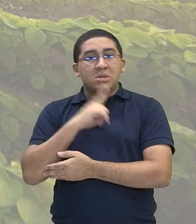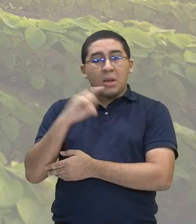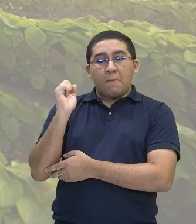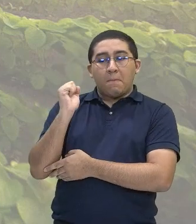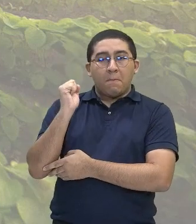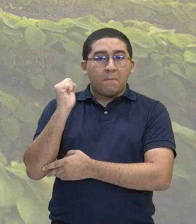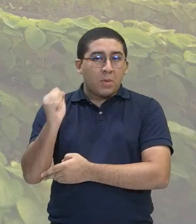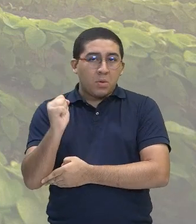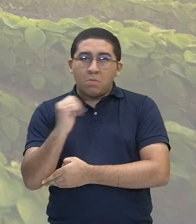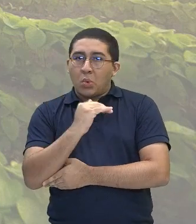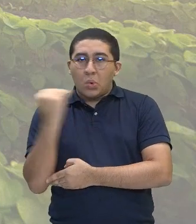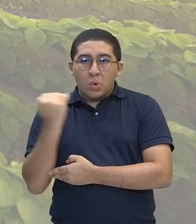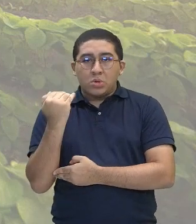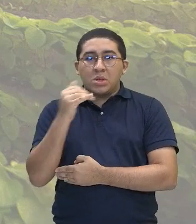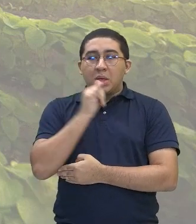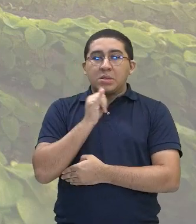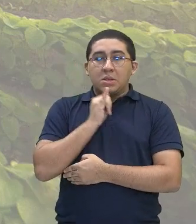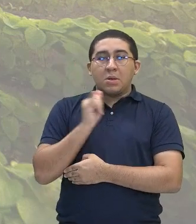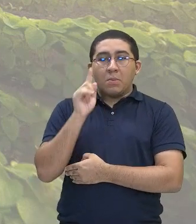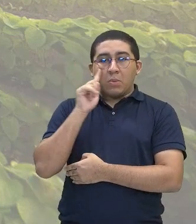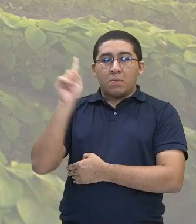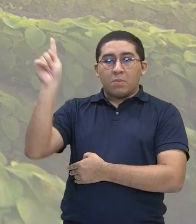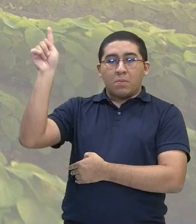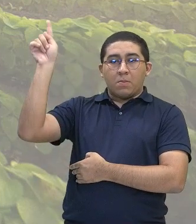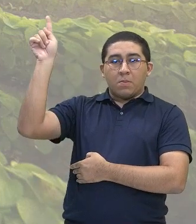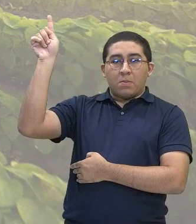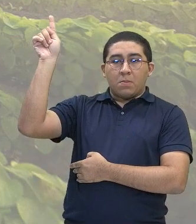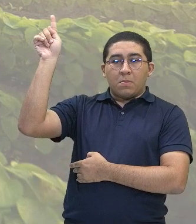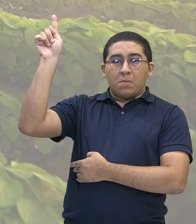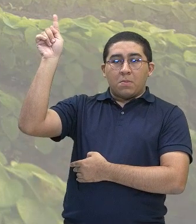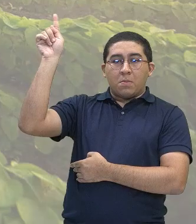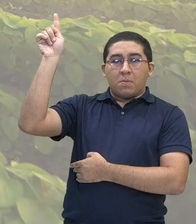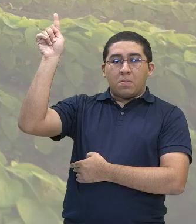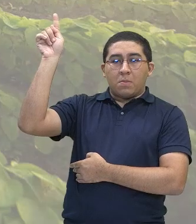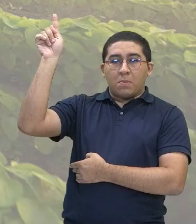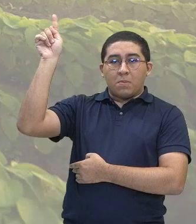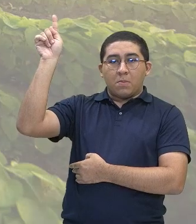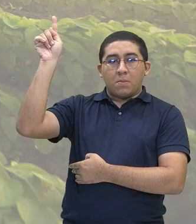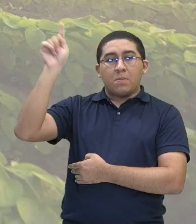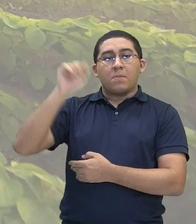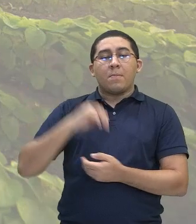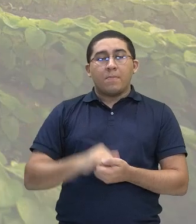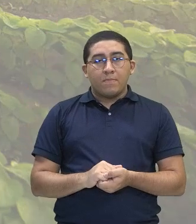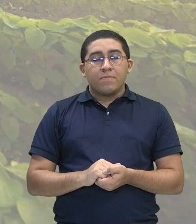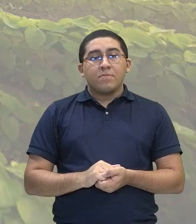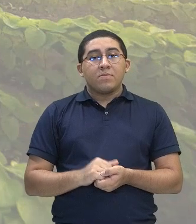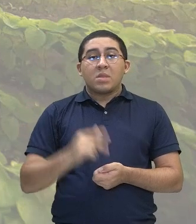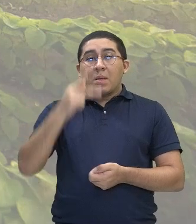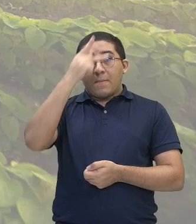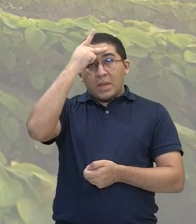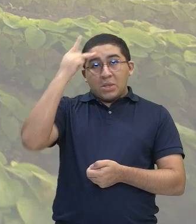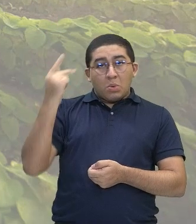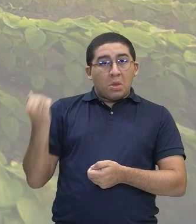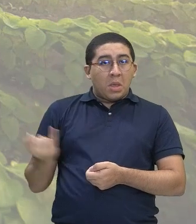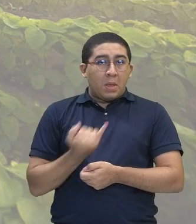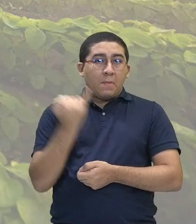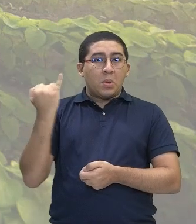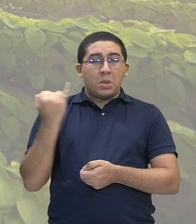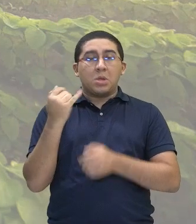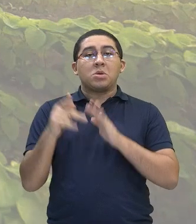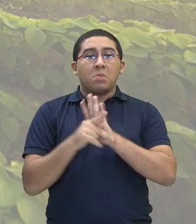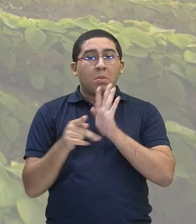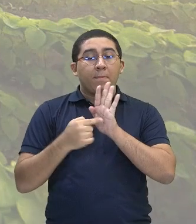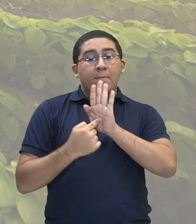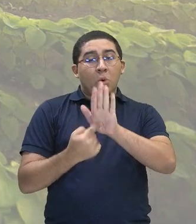Mendes, a Dorothy Steng, Bruno Pereira e Dom Phillips, que são emblemáticos e marcam esse cenário de